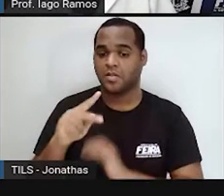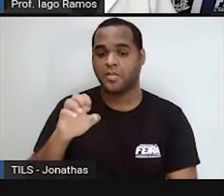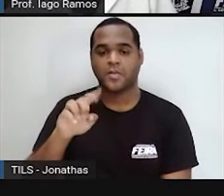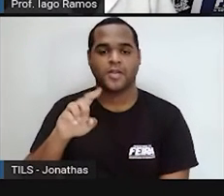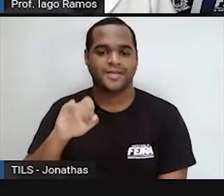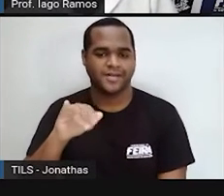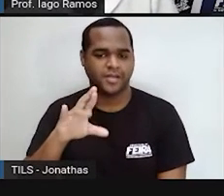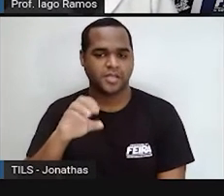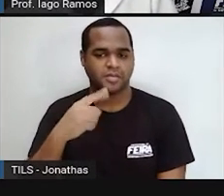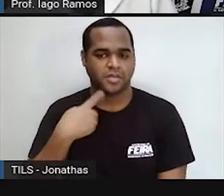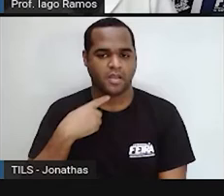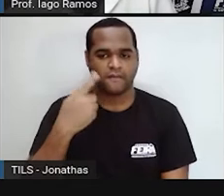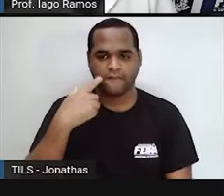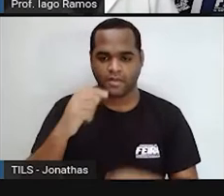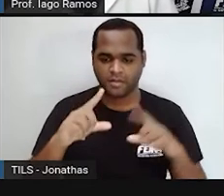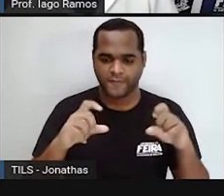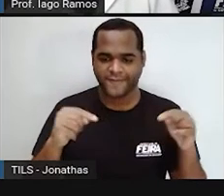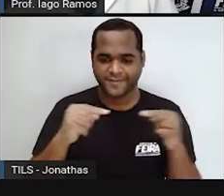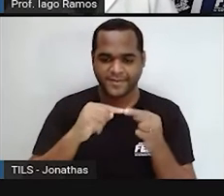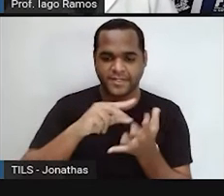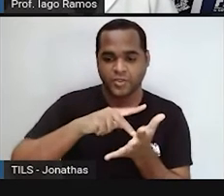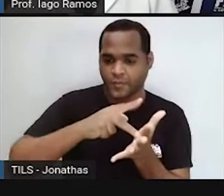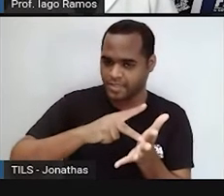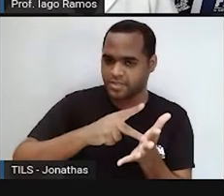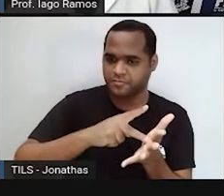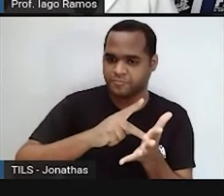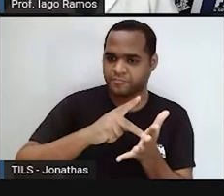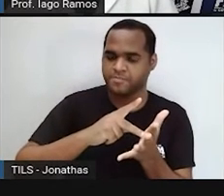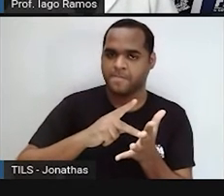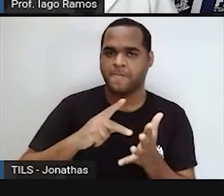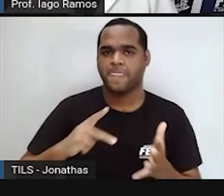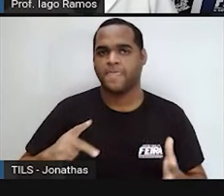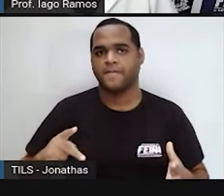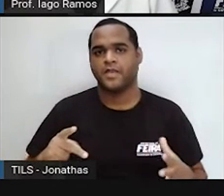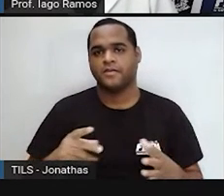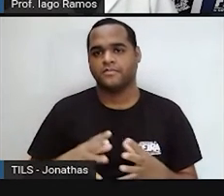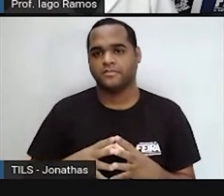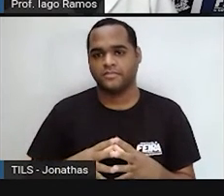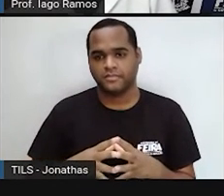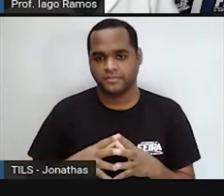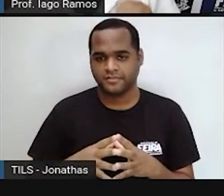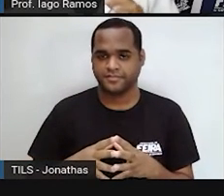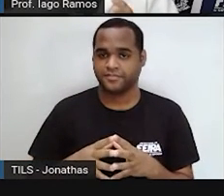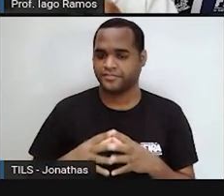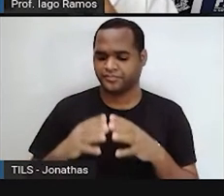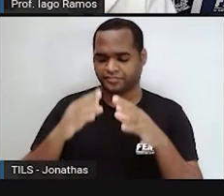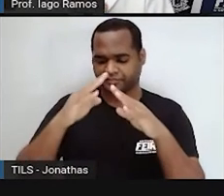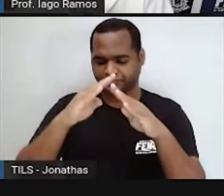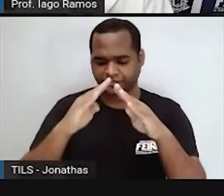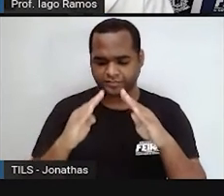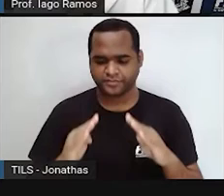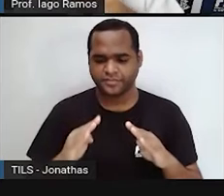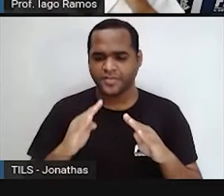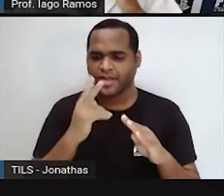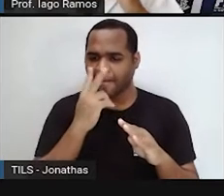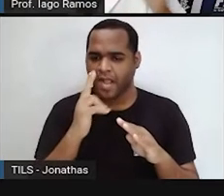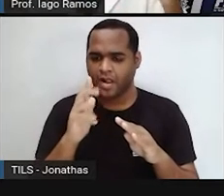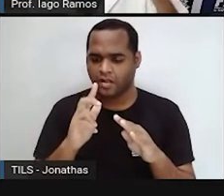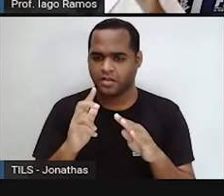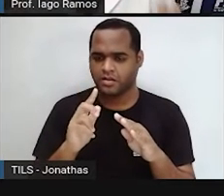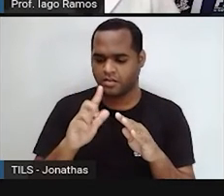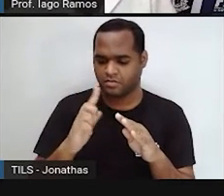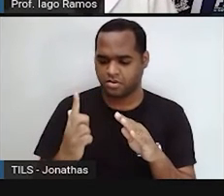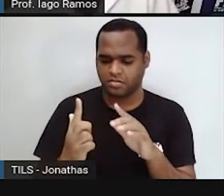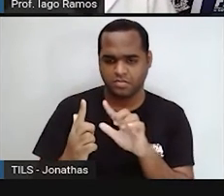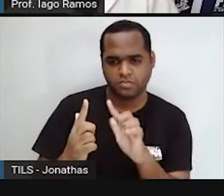é aquela figura geométrica que não tem partes curvas não tem partes arredondadas são